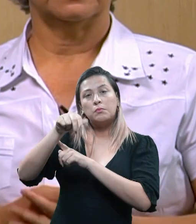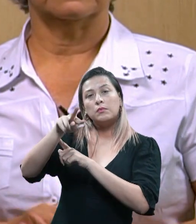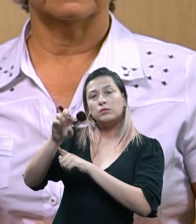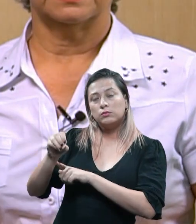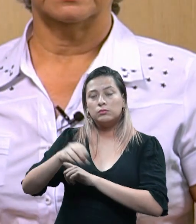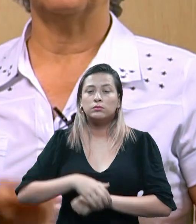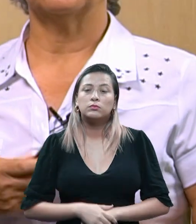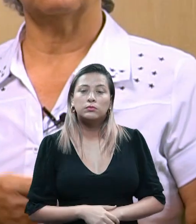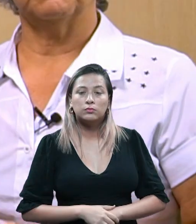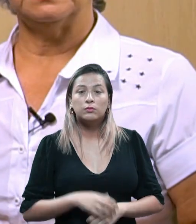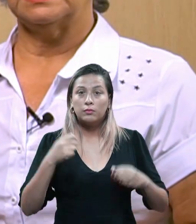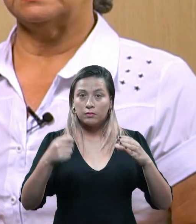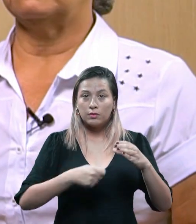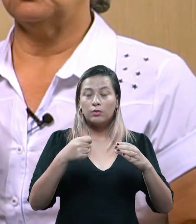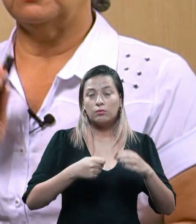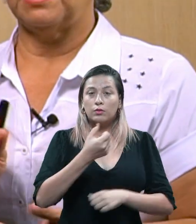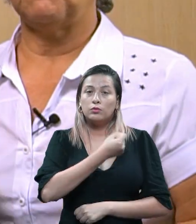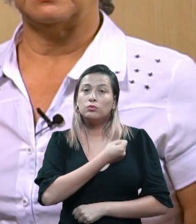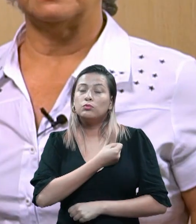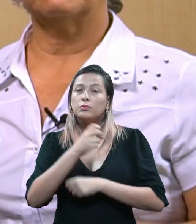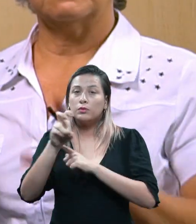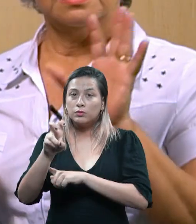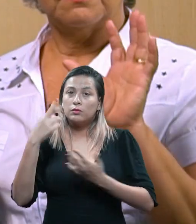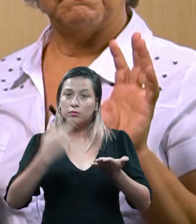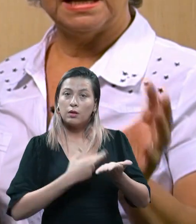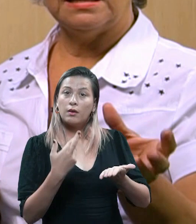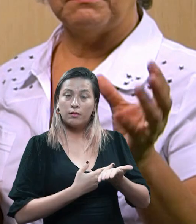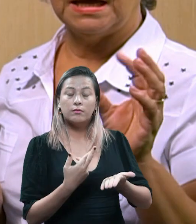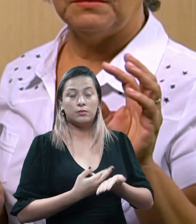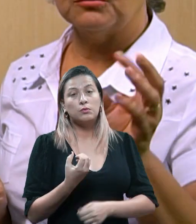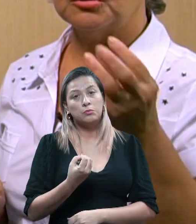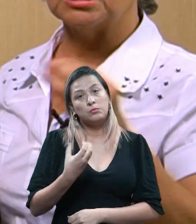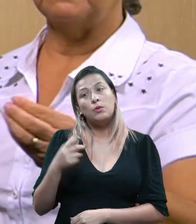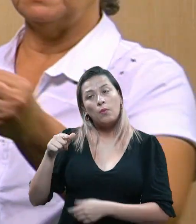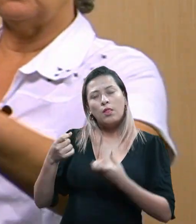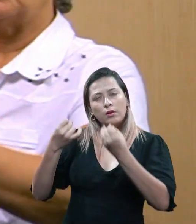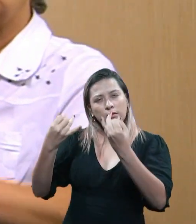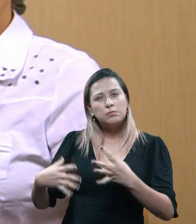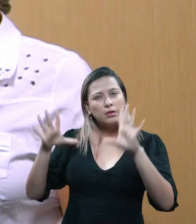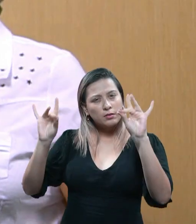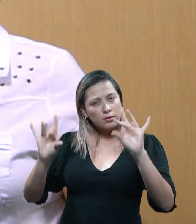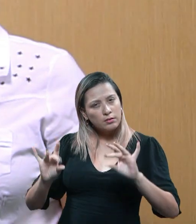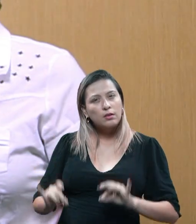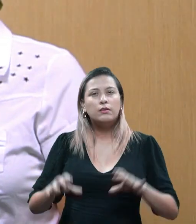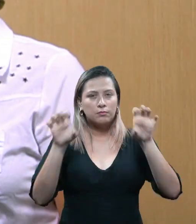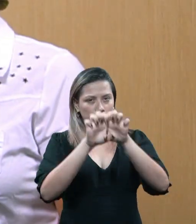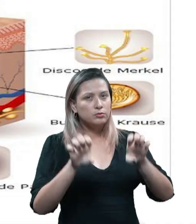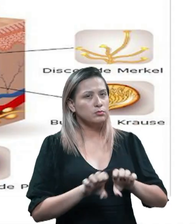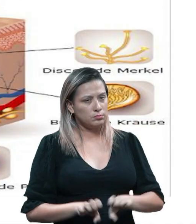ele é da revista Super Interessante, ele vai falar bem minuciosamente sobre essa